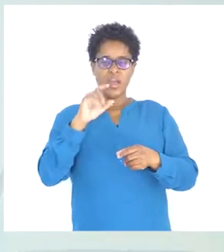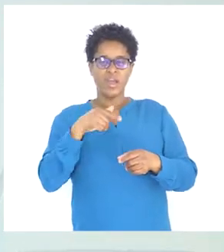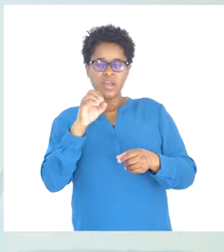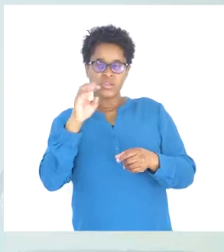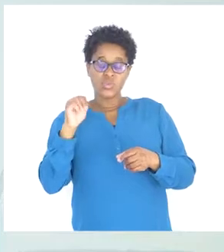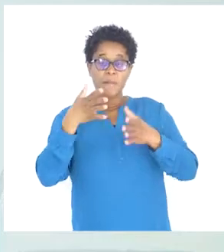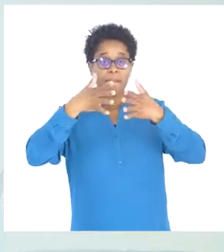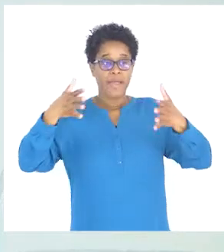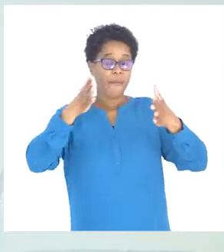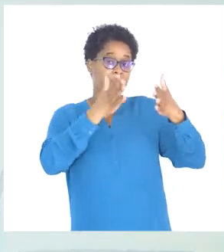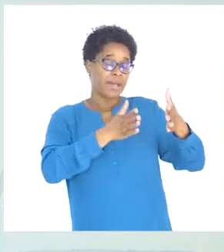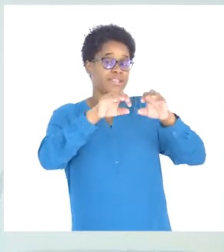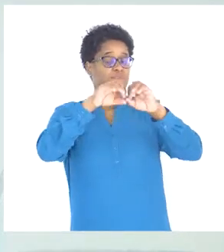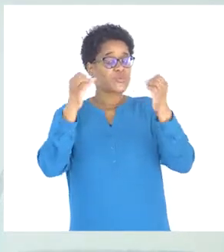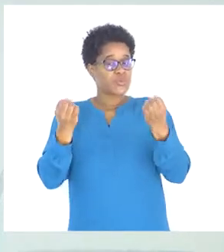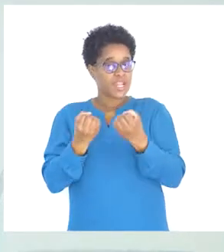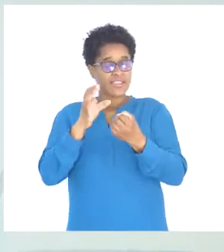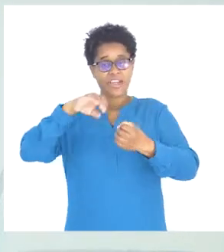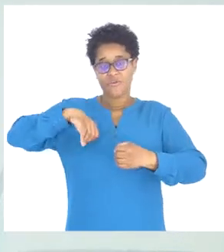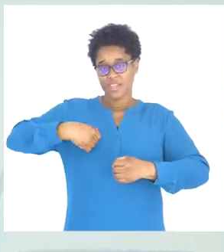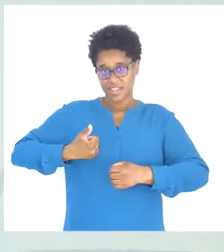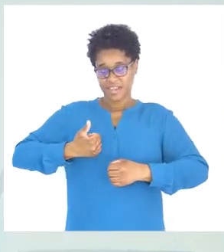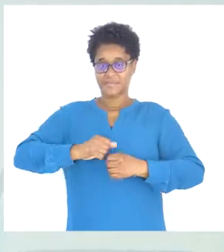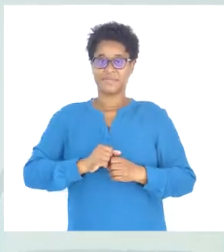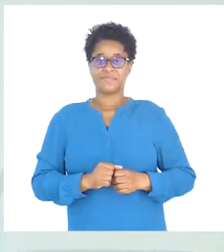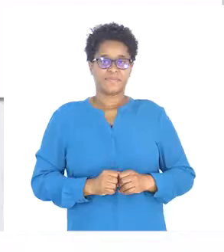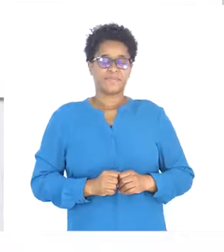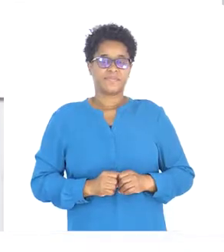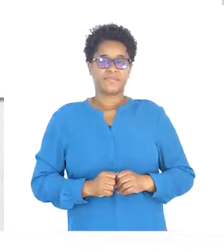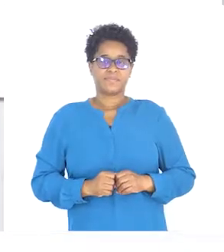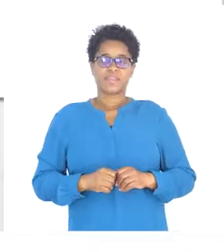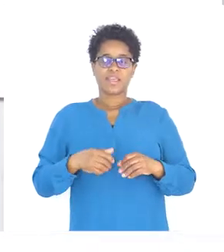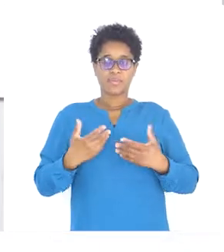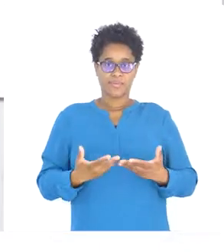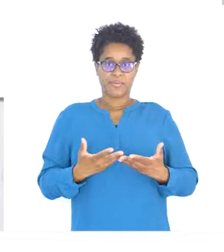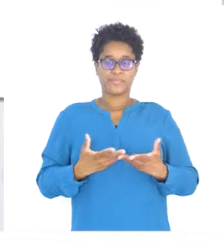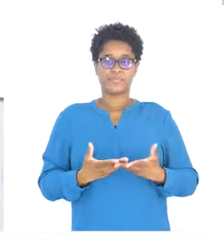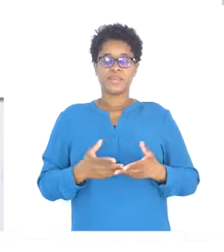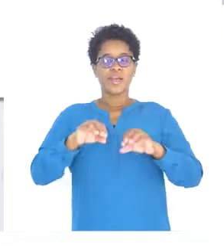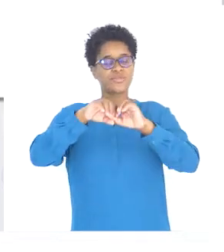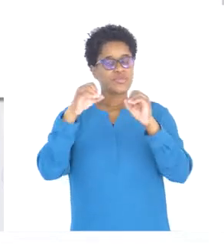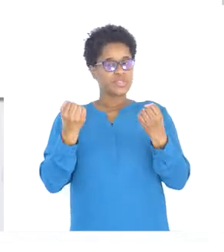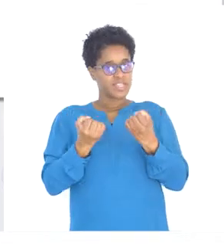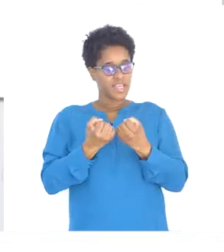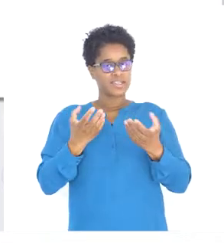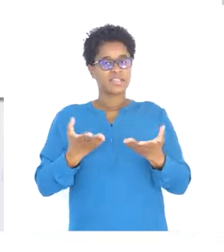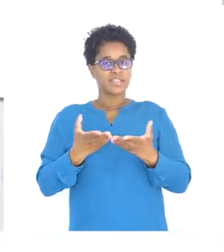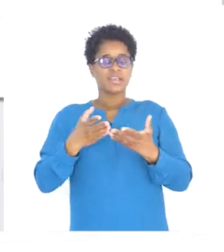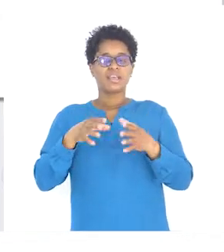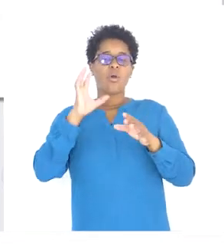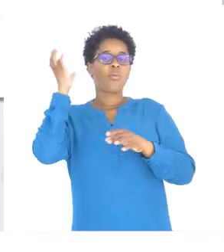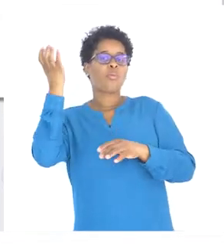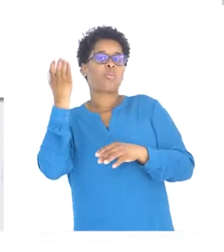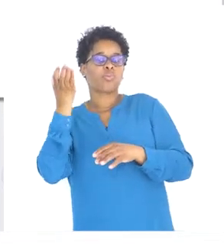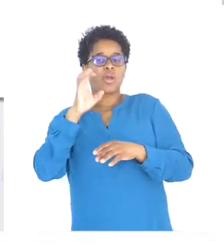parte da sociedade cabo-verdiana. Portanto, a sociedade e a